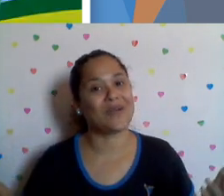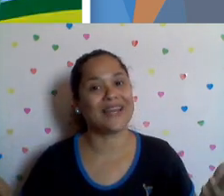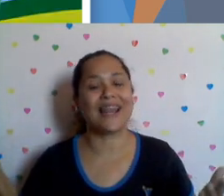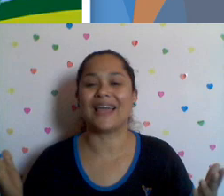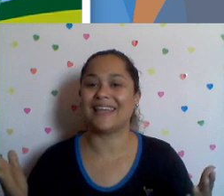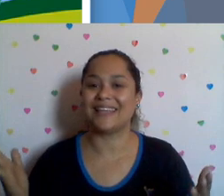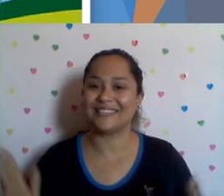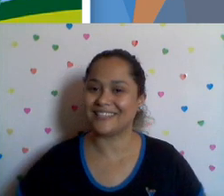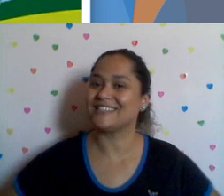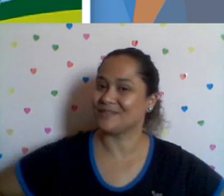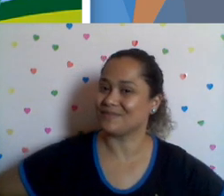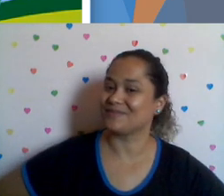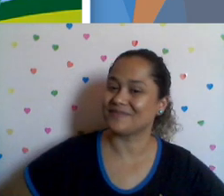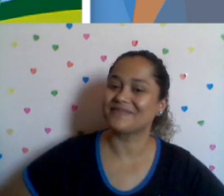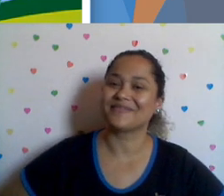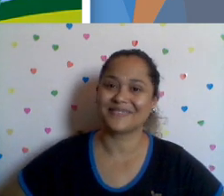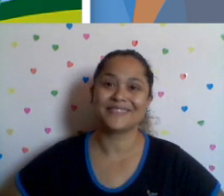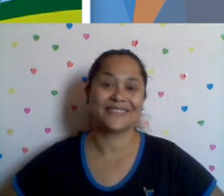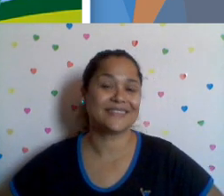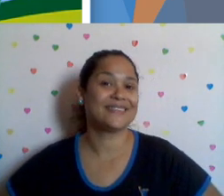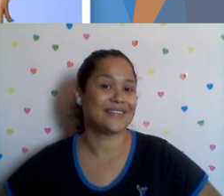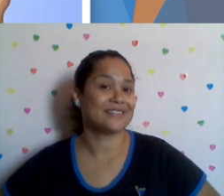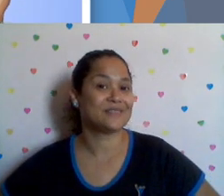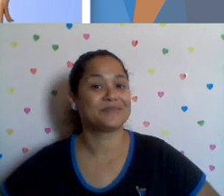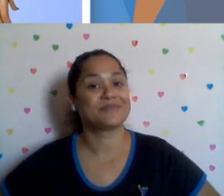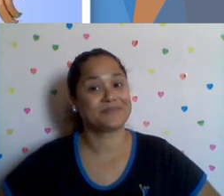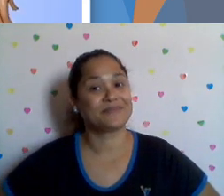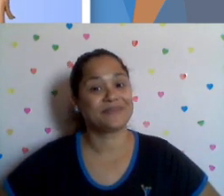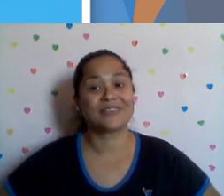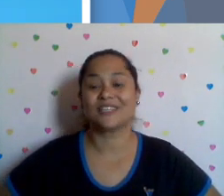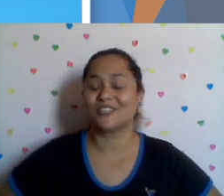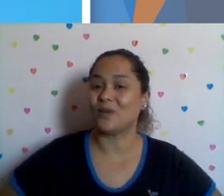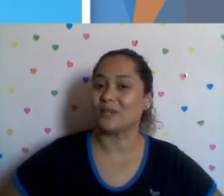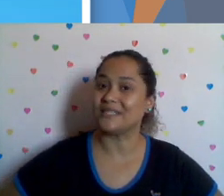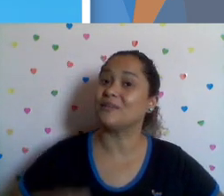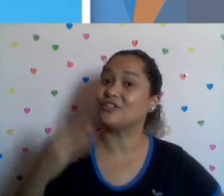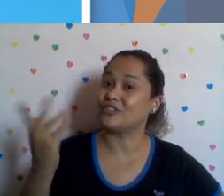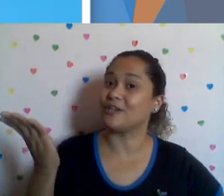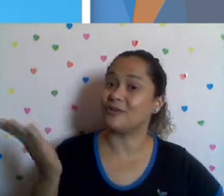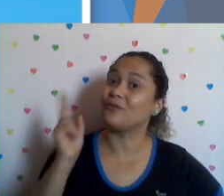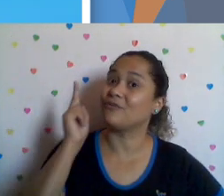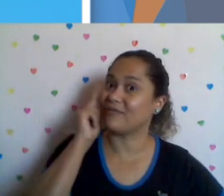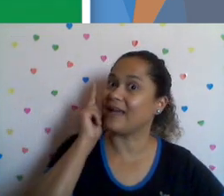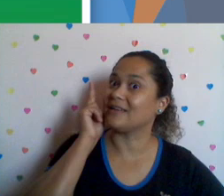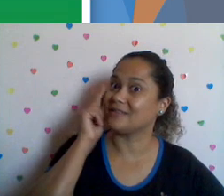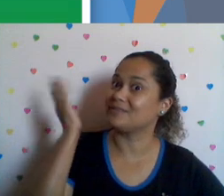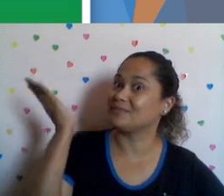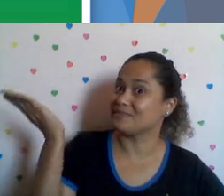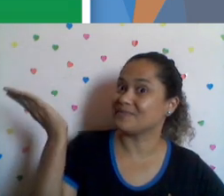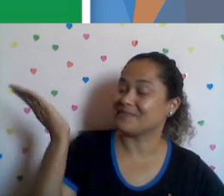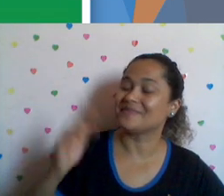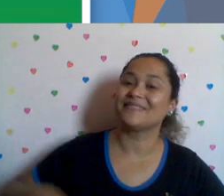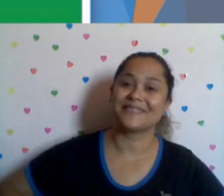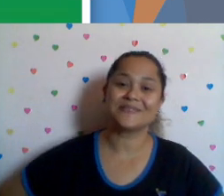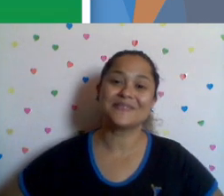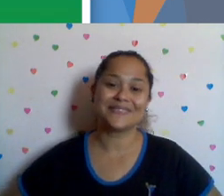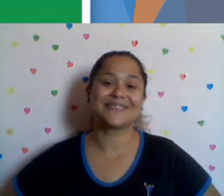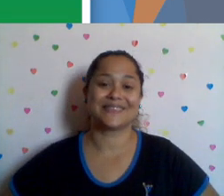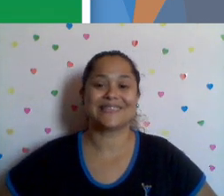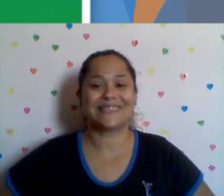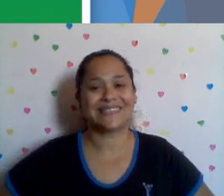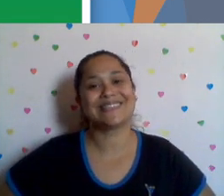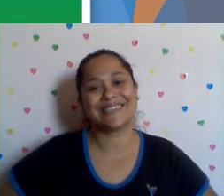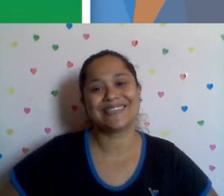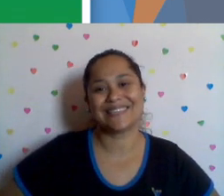do Aquarela Kids imitando os animais. Que som esse bichinho faz? Vamos ver